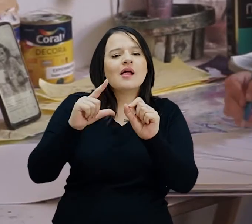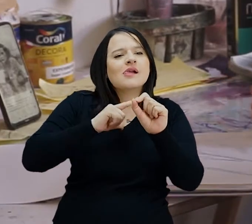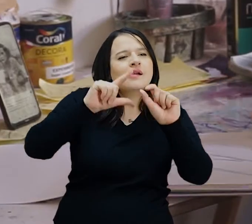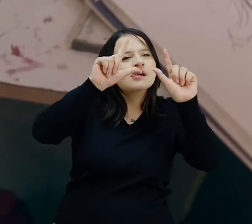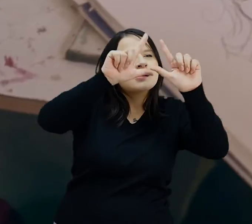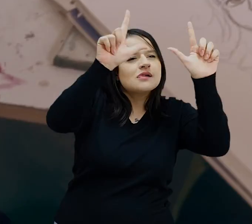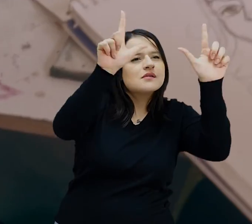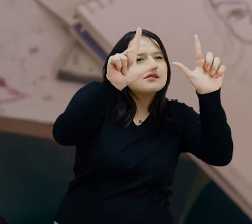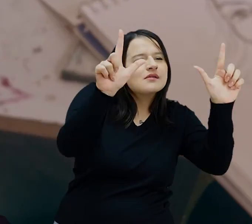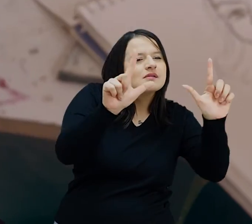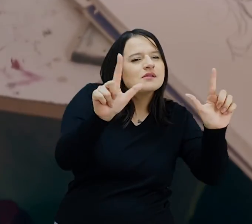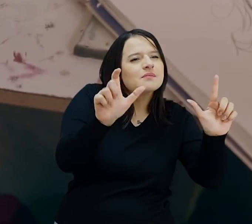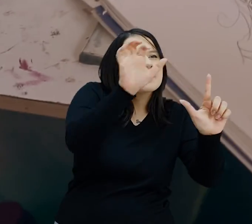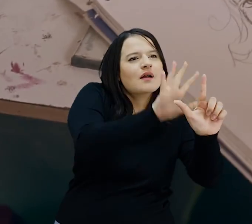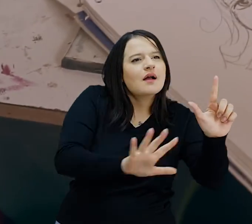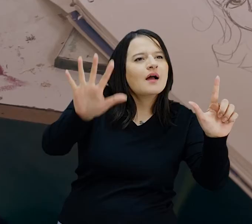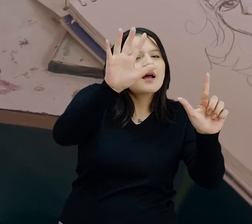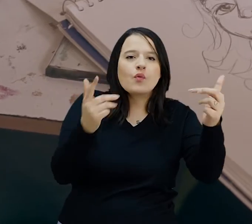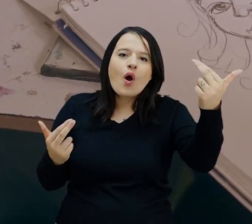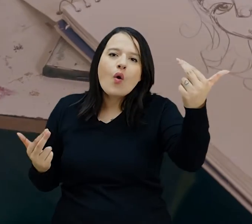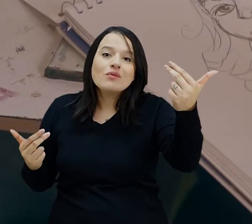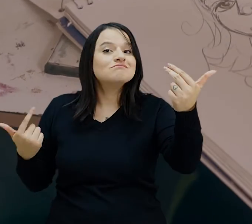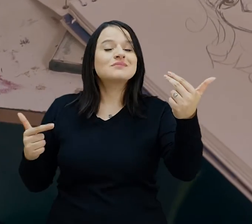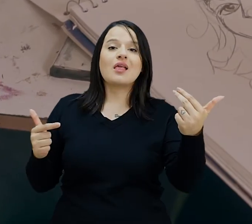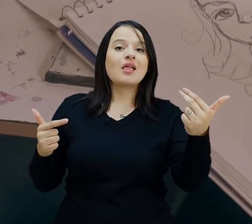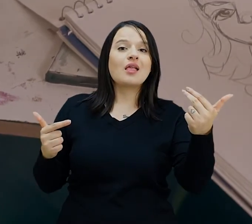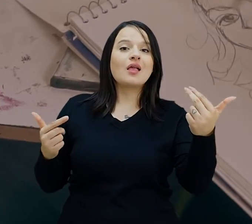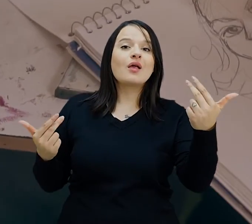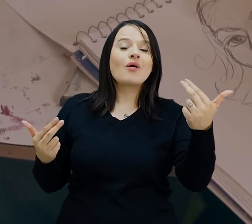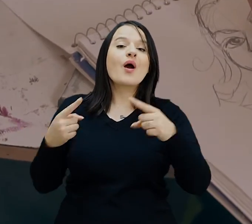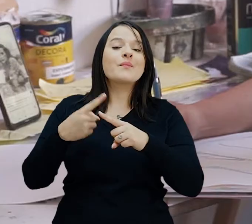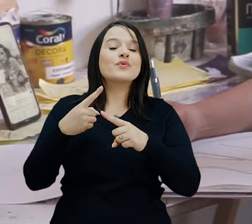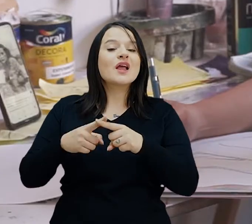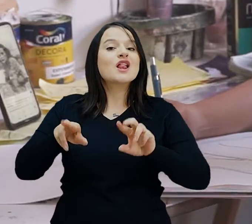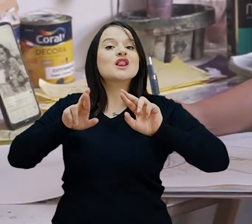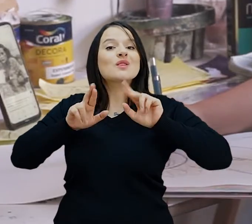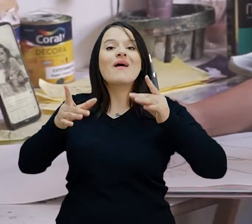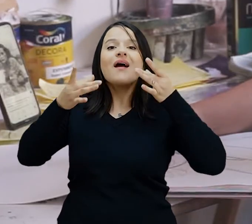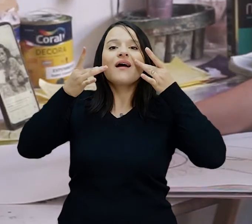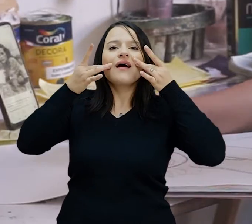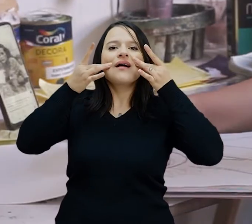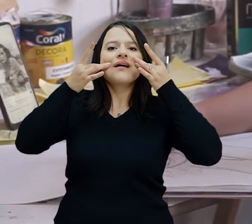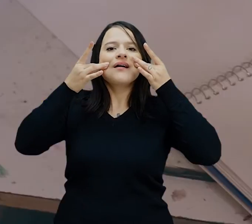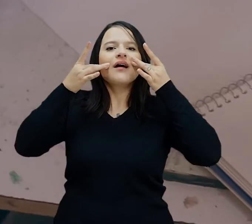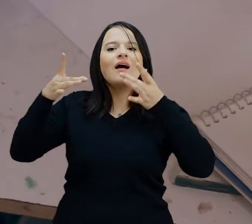e limpar as linhas desse desenho. Ficou igual? Não ficou igual? Porque não é